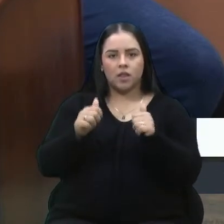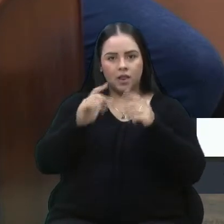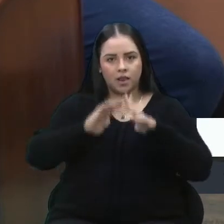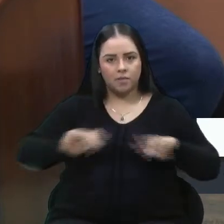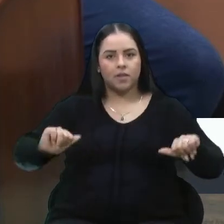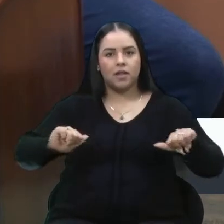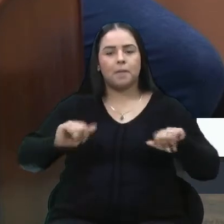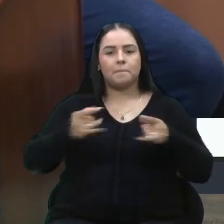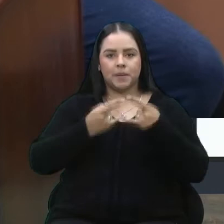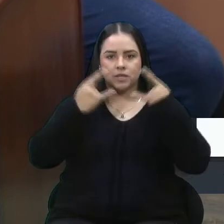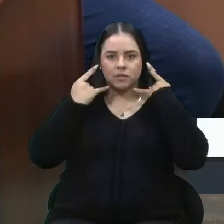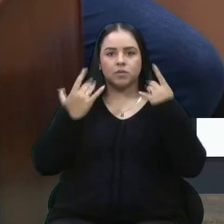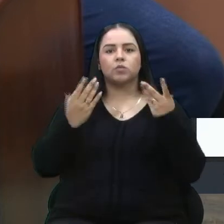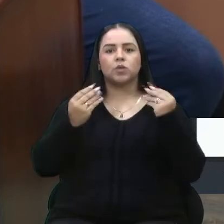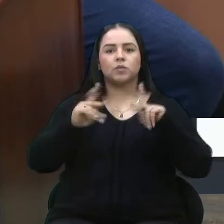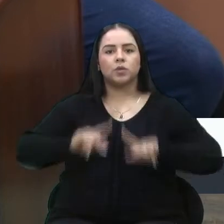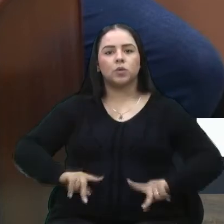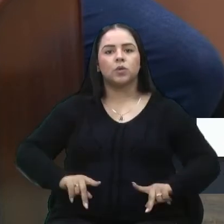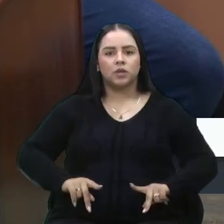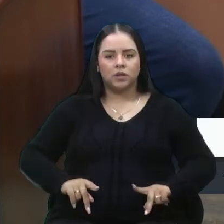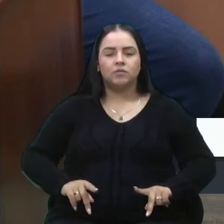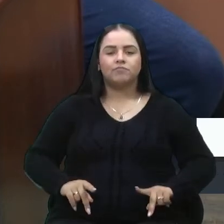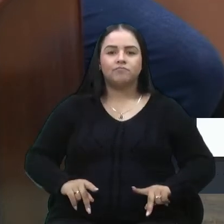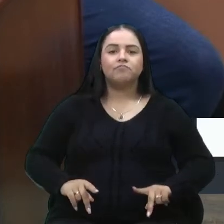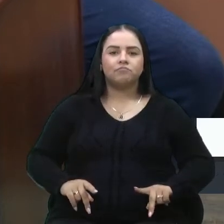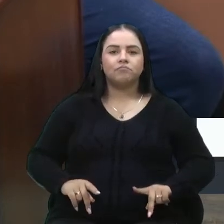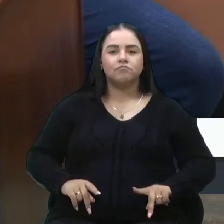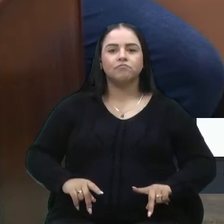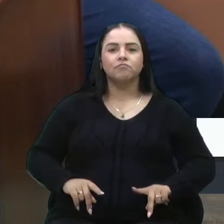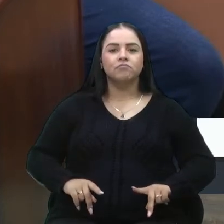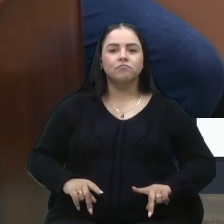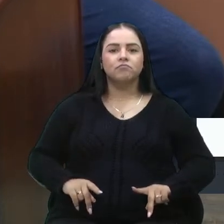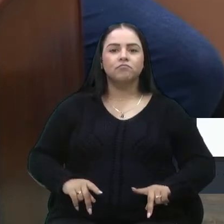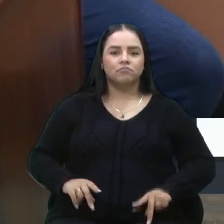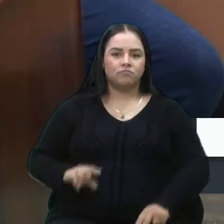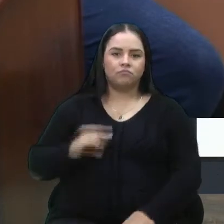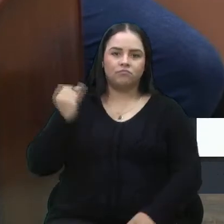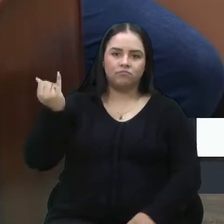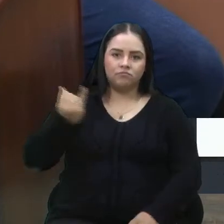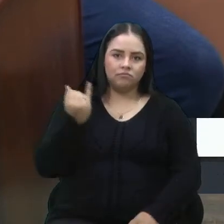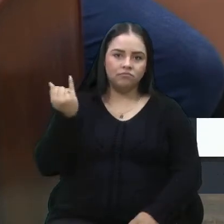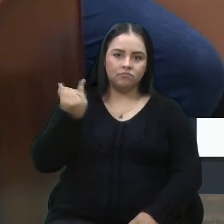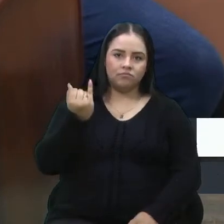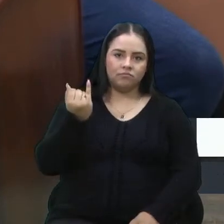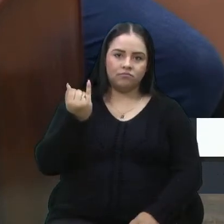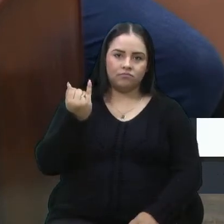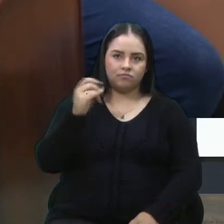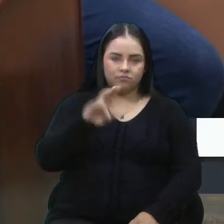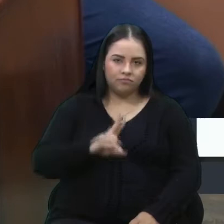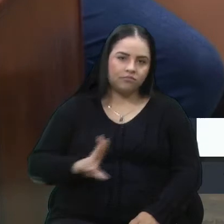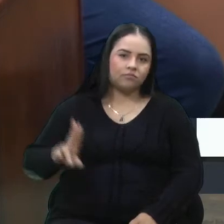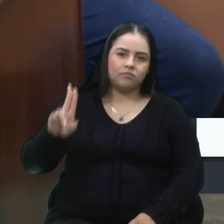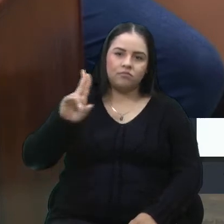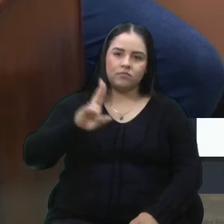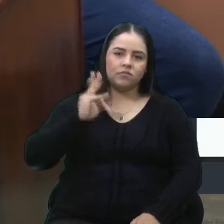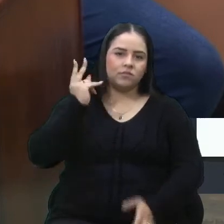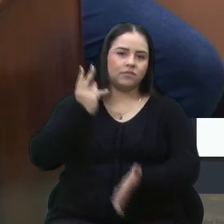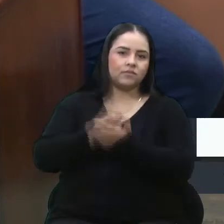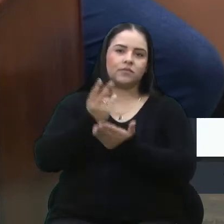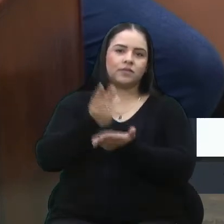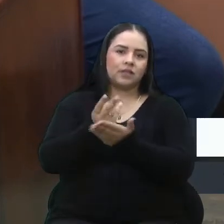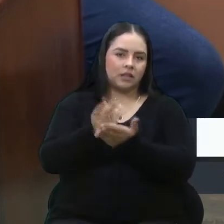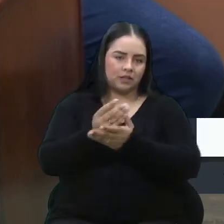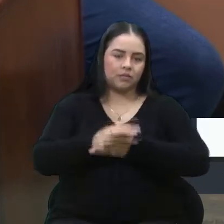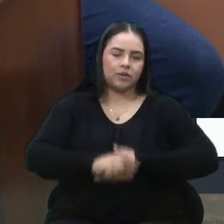máscara para muitos será um instrumento que será usado quase que rotina